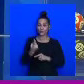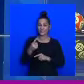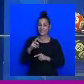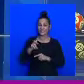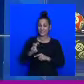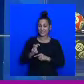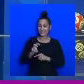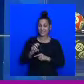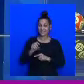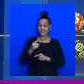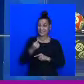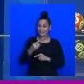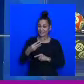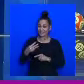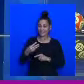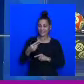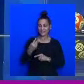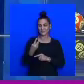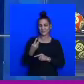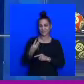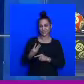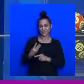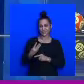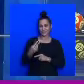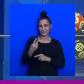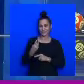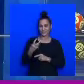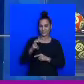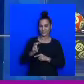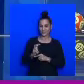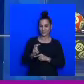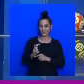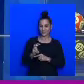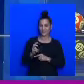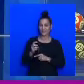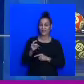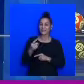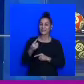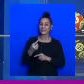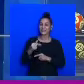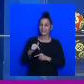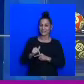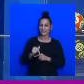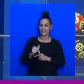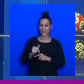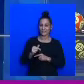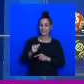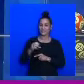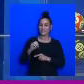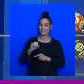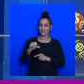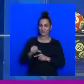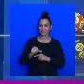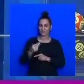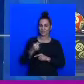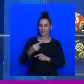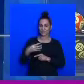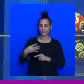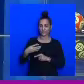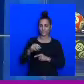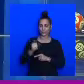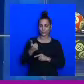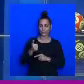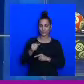12, 15, 13, 23, 25, 17, 09,